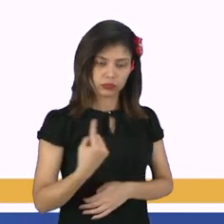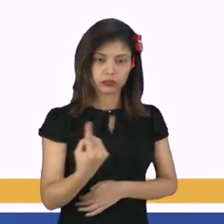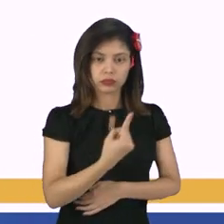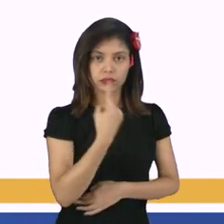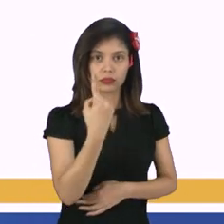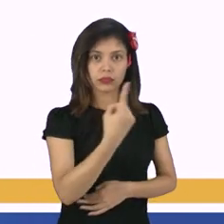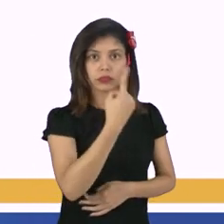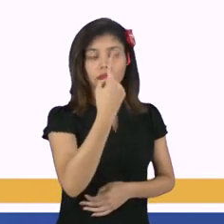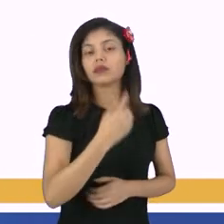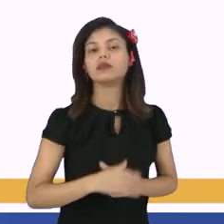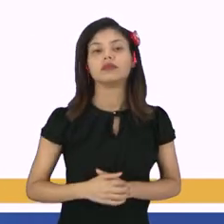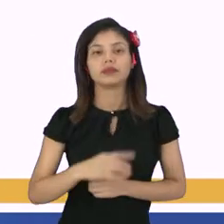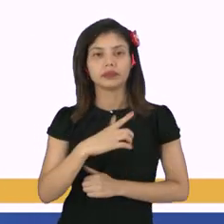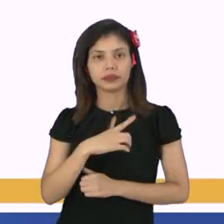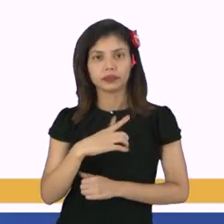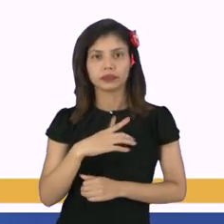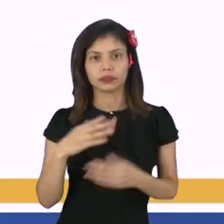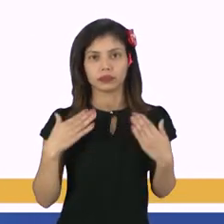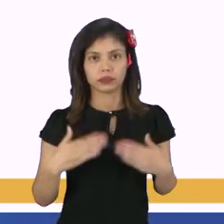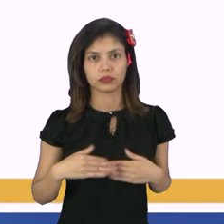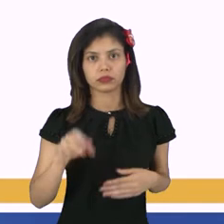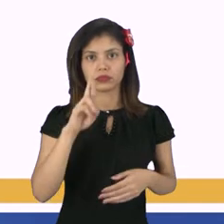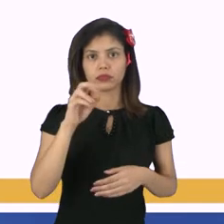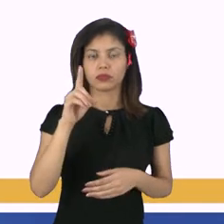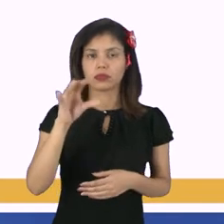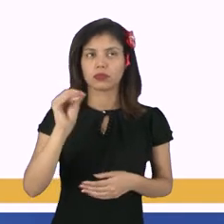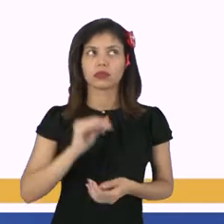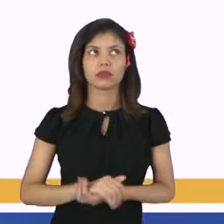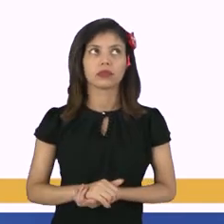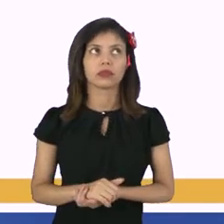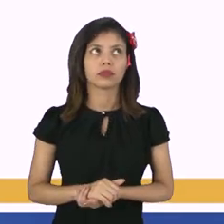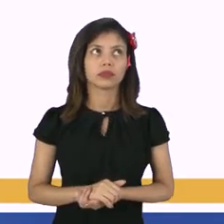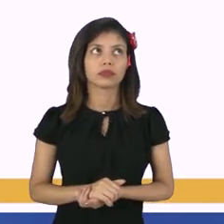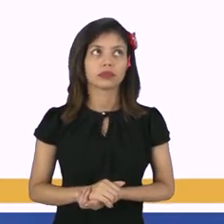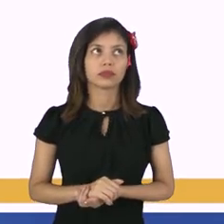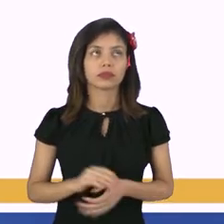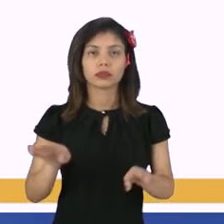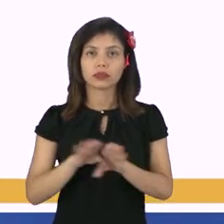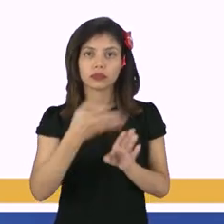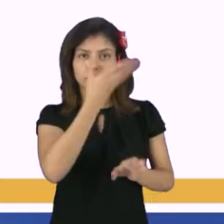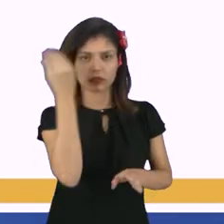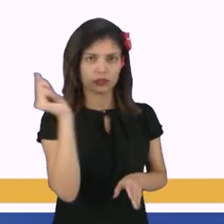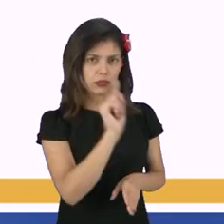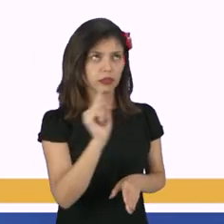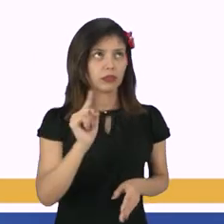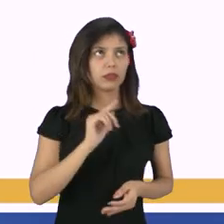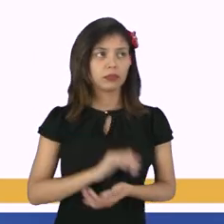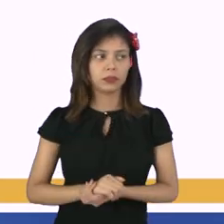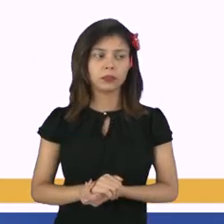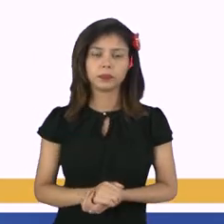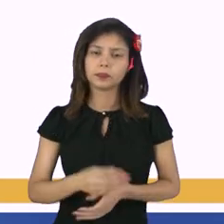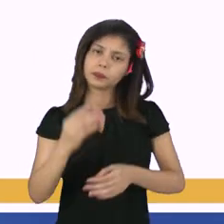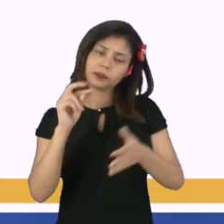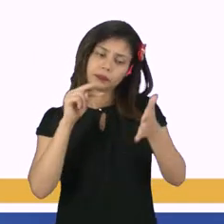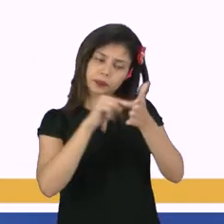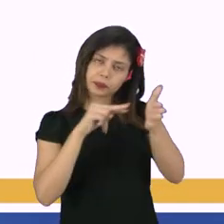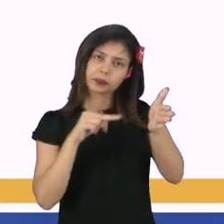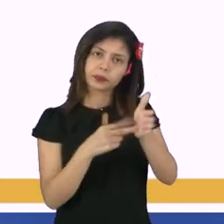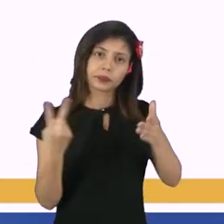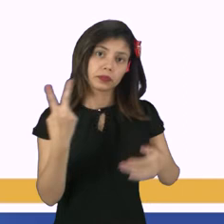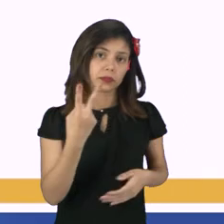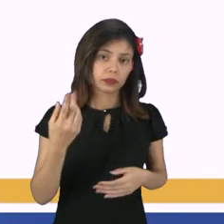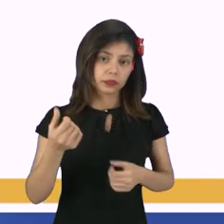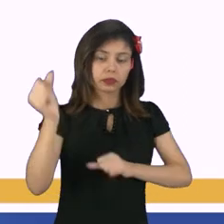Então é isso aí garante para nós que são corpos redondos Ok então nunca se esqueça nos prismas Nós temos duas